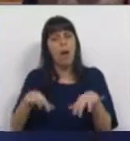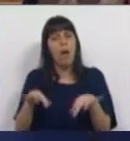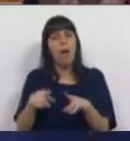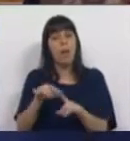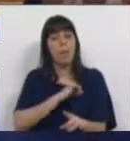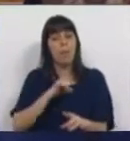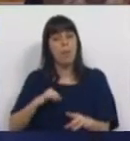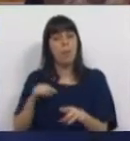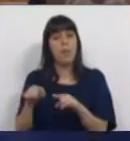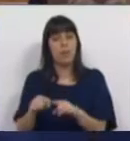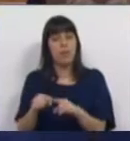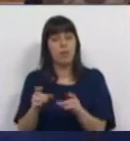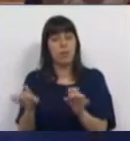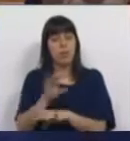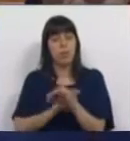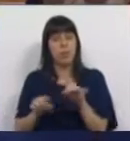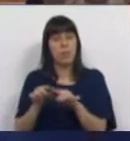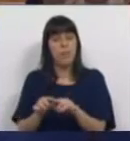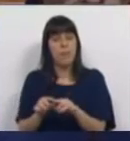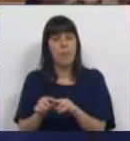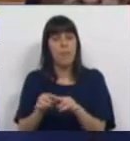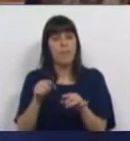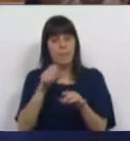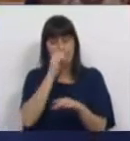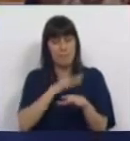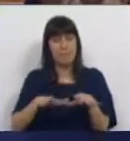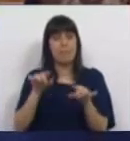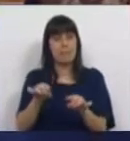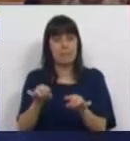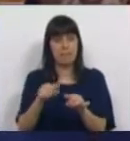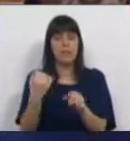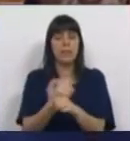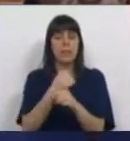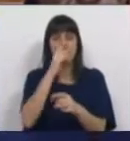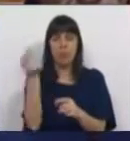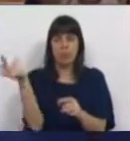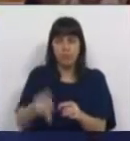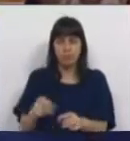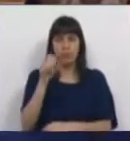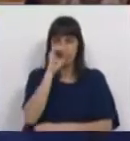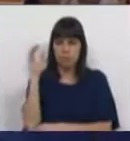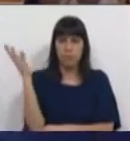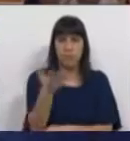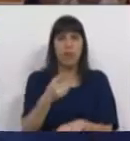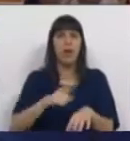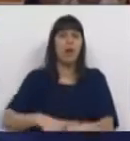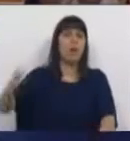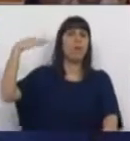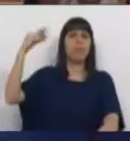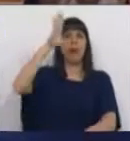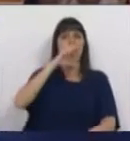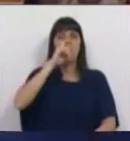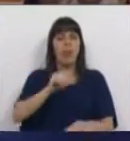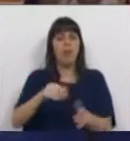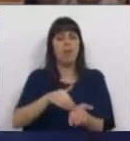esta propriedade comunitária. Os baldios foram atacados pelos serviços florestais do Estado salazarista, com